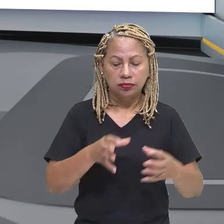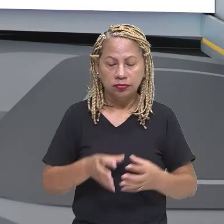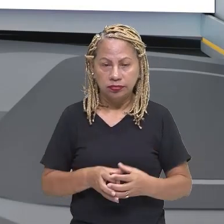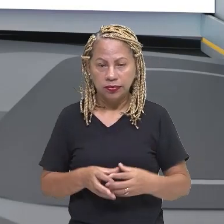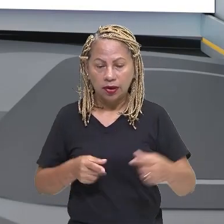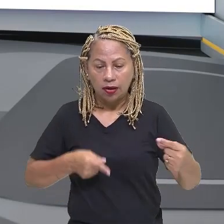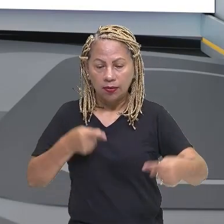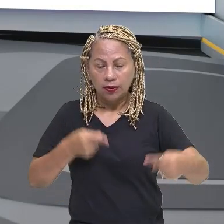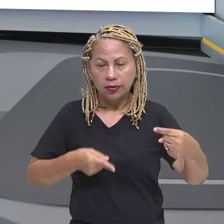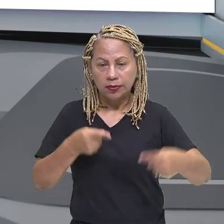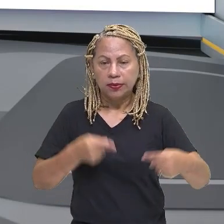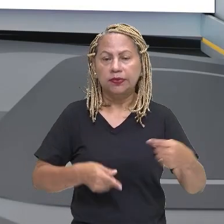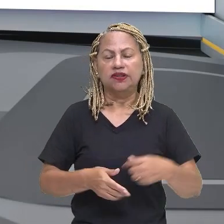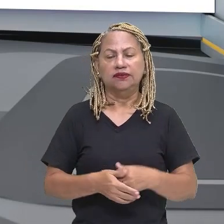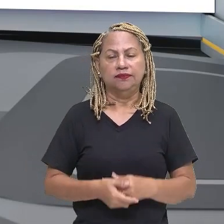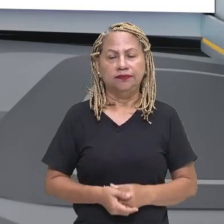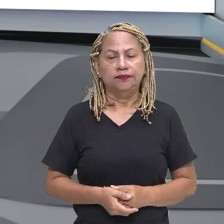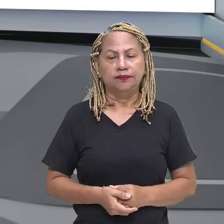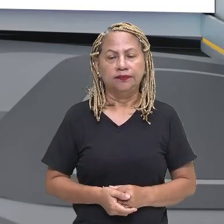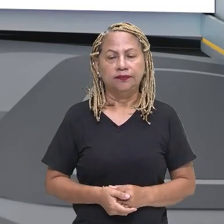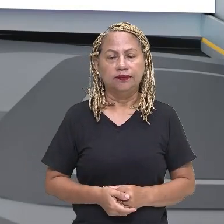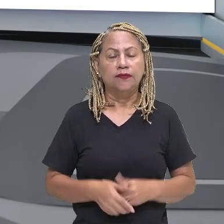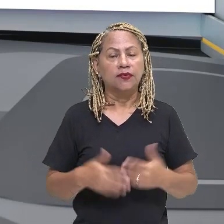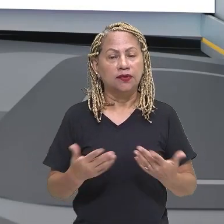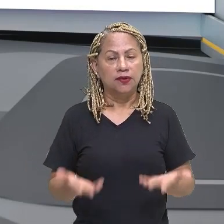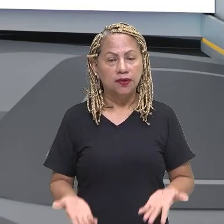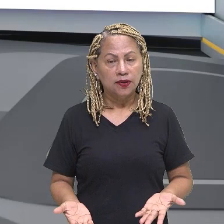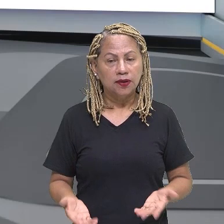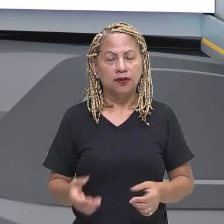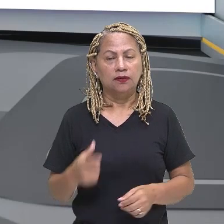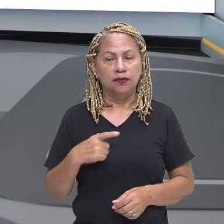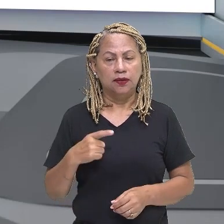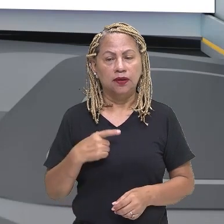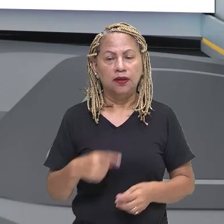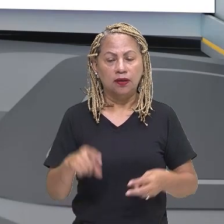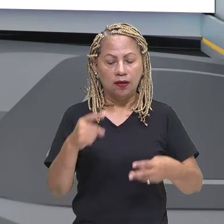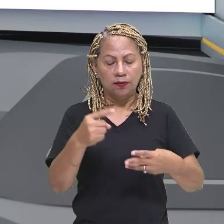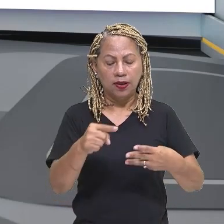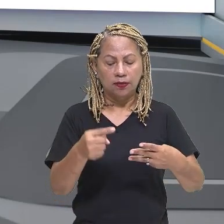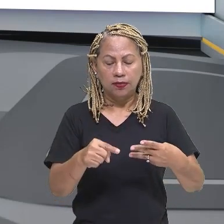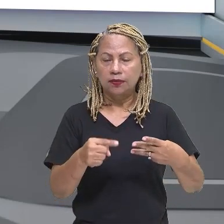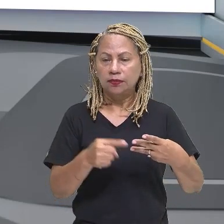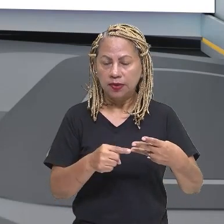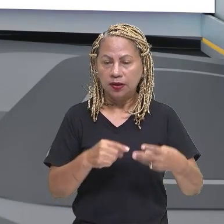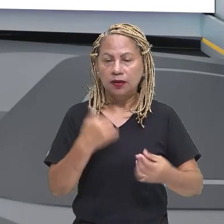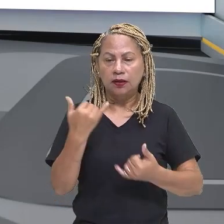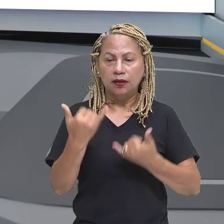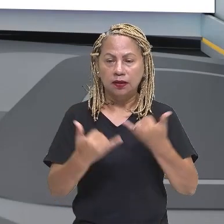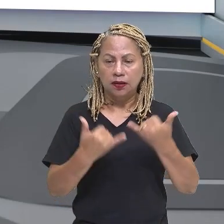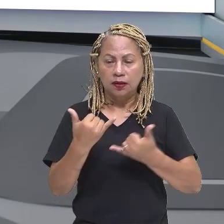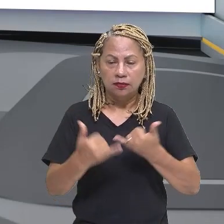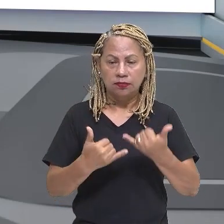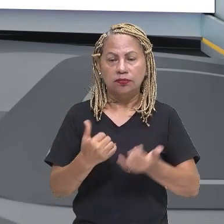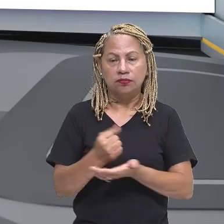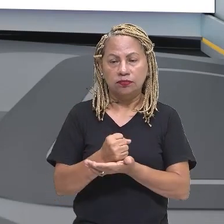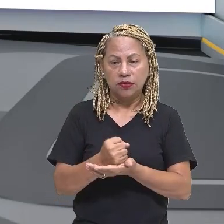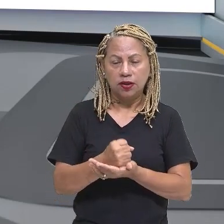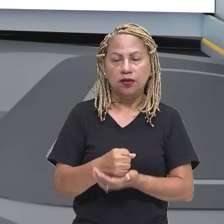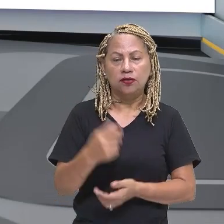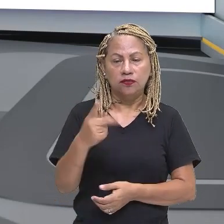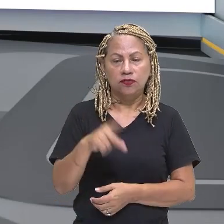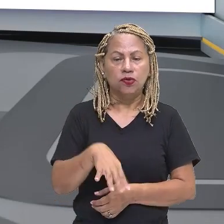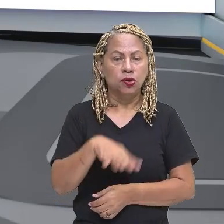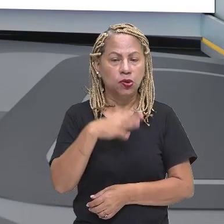e-sport, fazem parte do gênero MOBA, né, dos 3 principais jogos, 2 que vocês conhecem, o League of